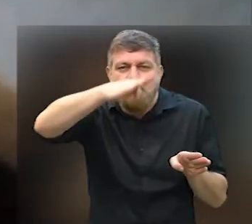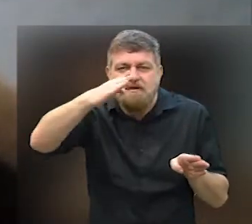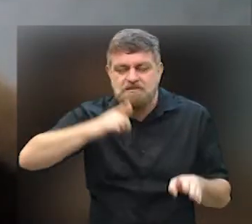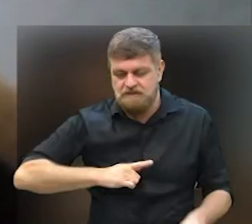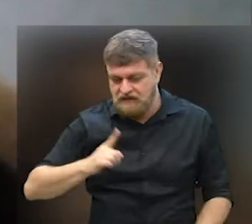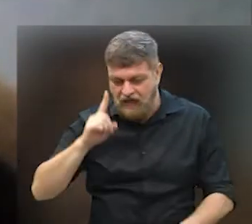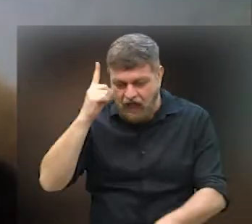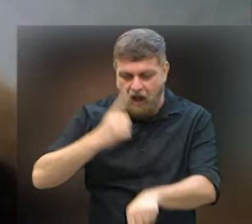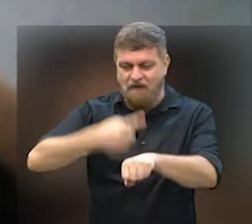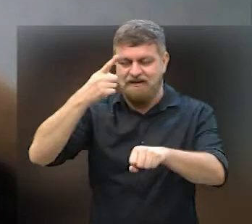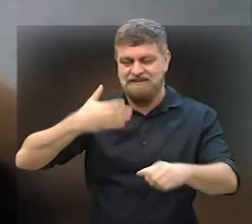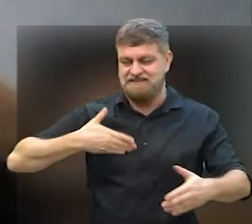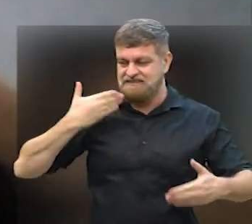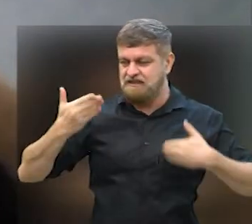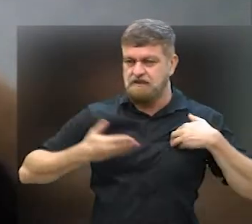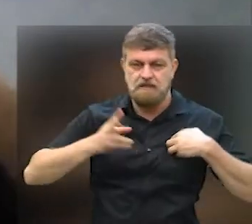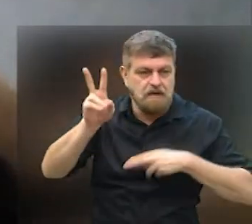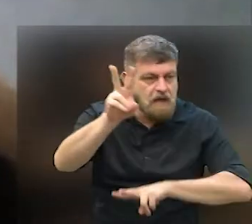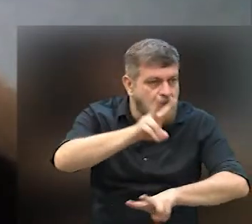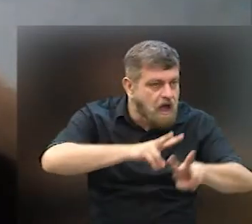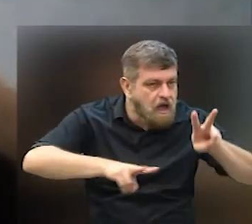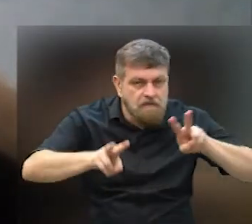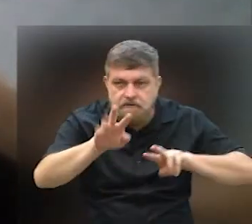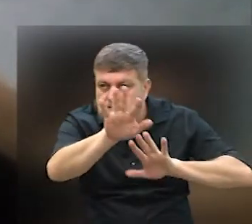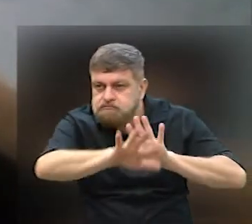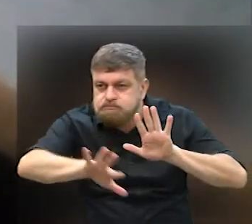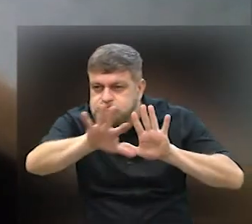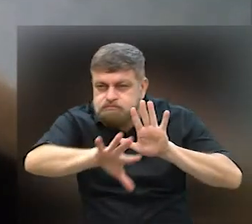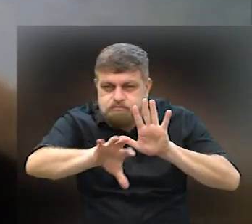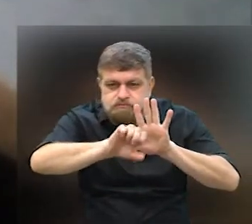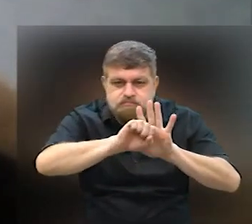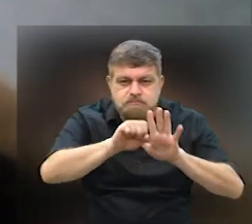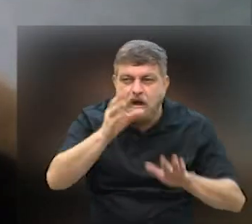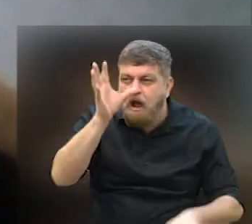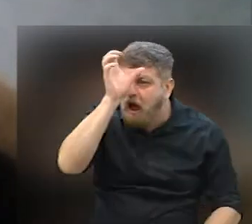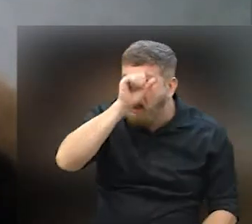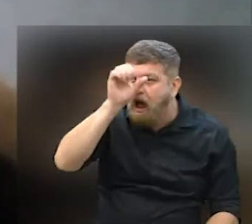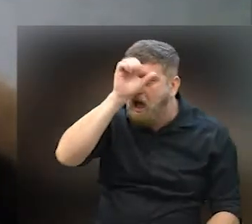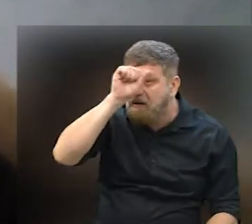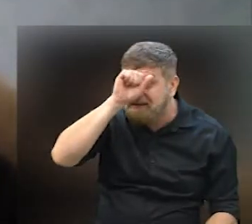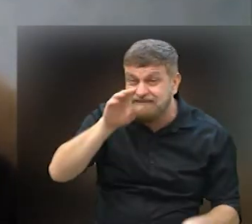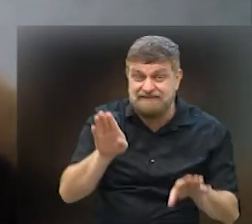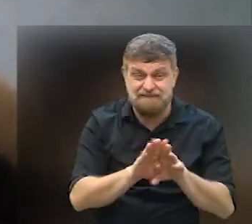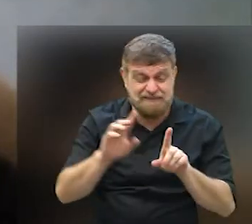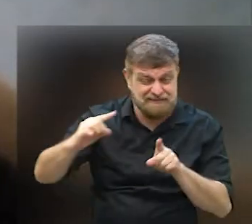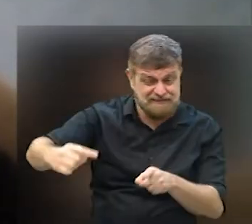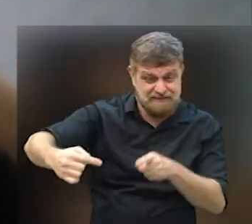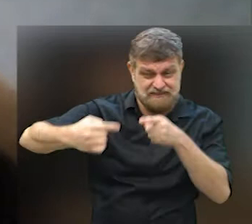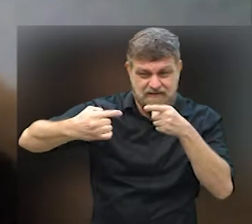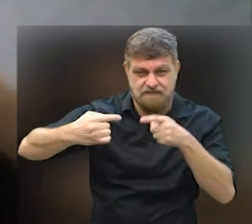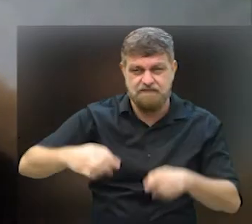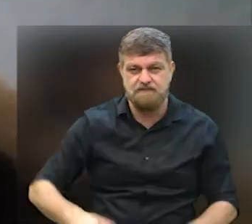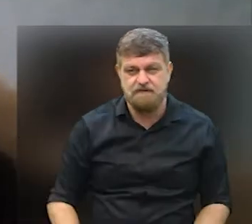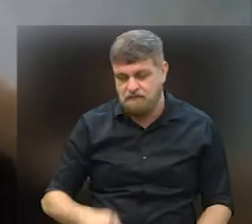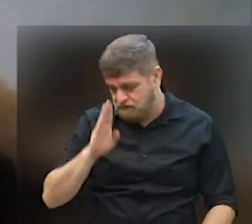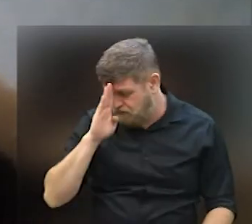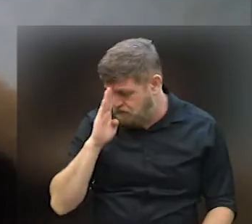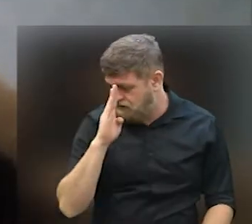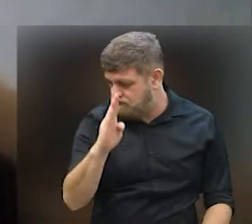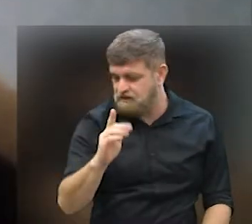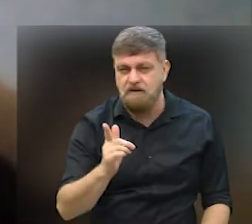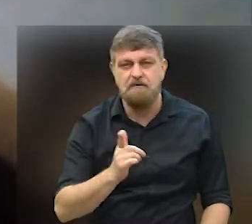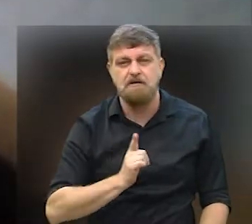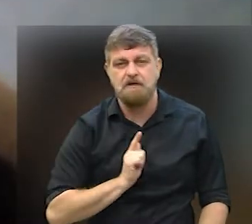chega um momento de alegria no sentido de cenário, de pessoas, de aprendizagem, mas desafios. O maior desafio